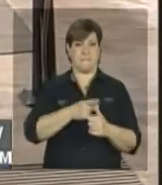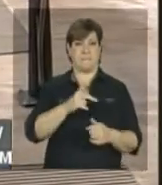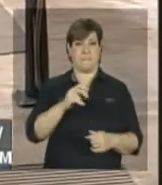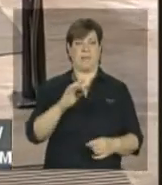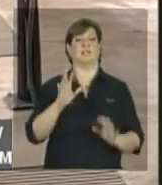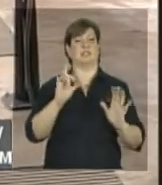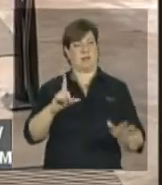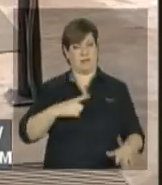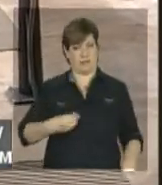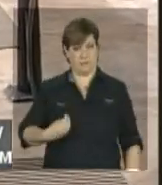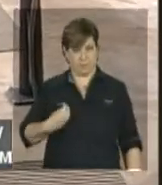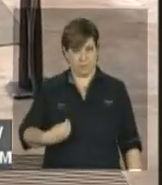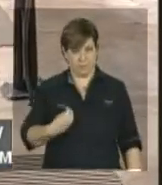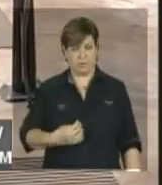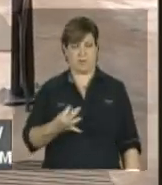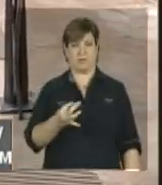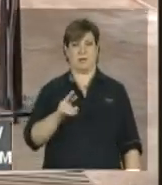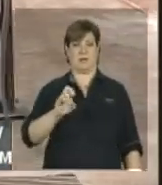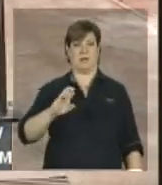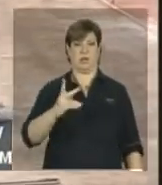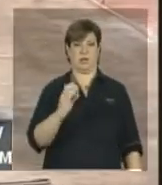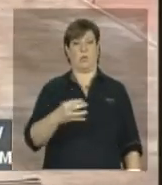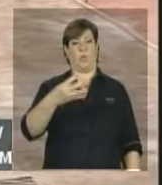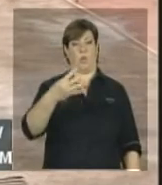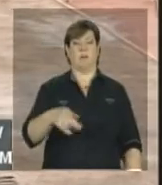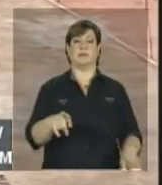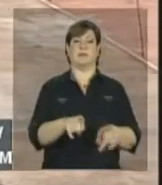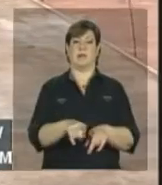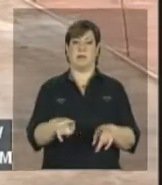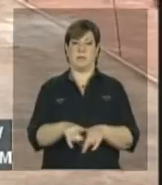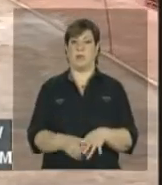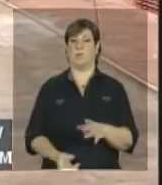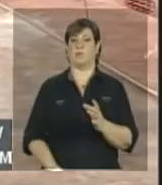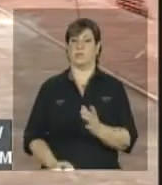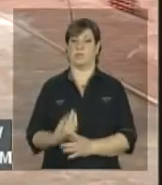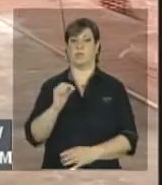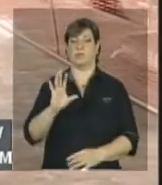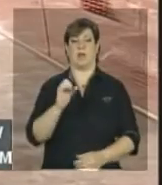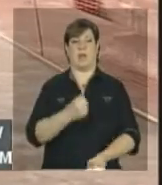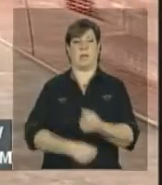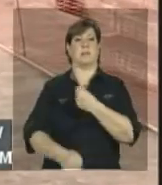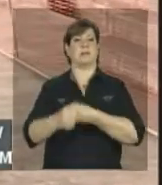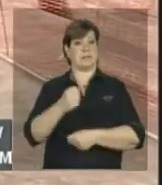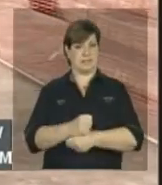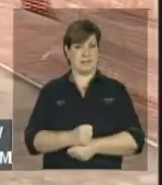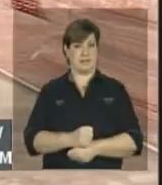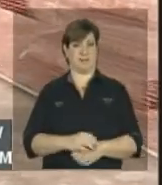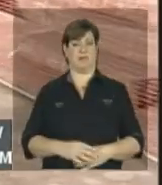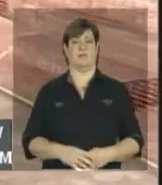funcionamento, o trecho 4 também foi inaugurado no ano passado.